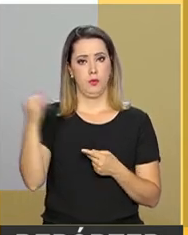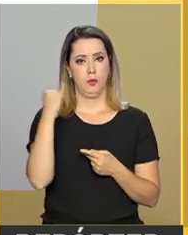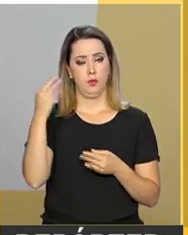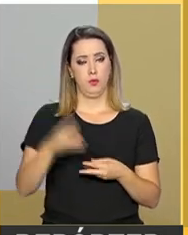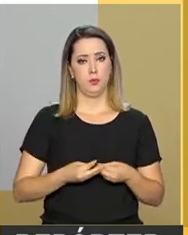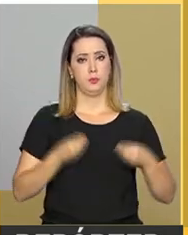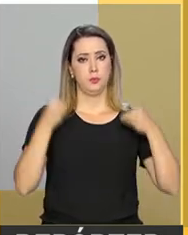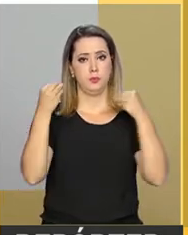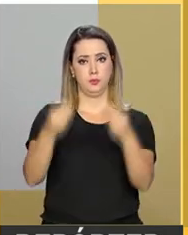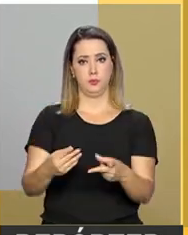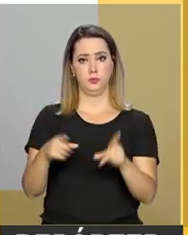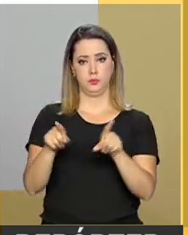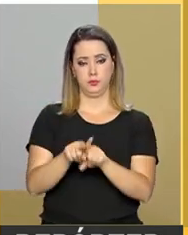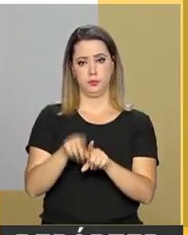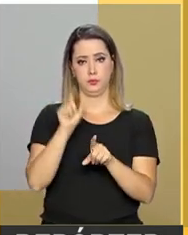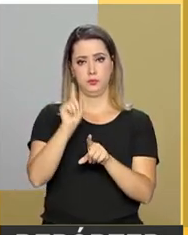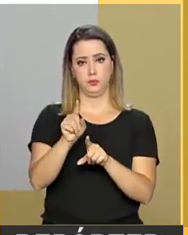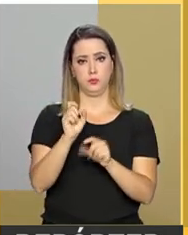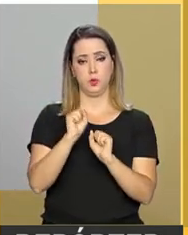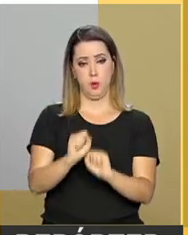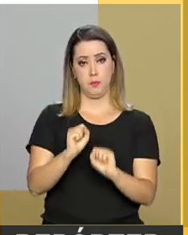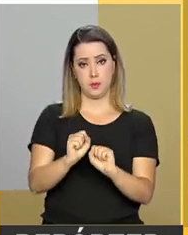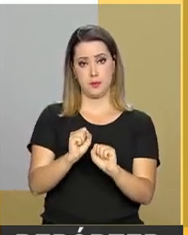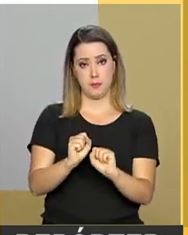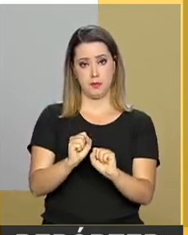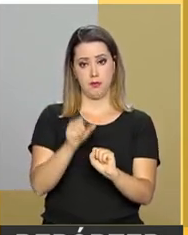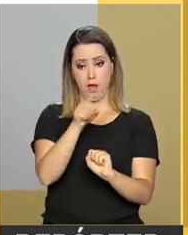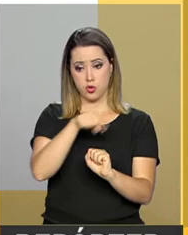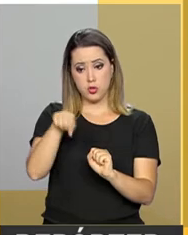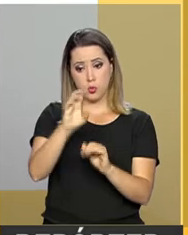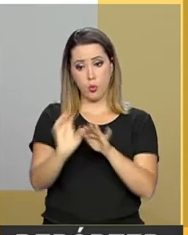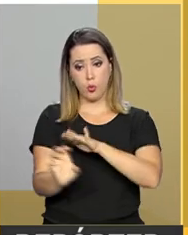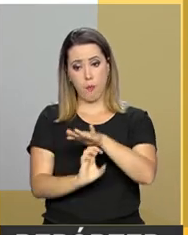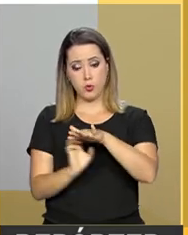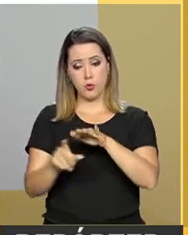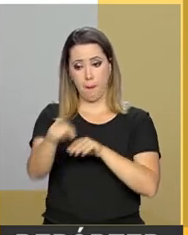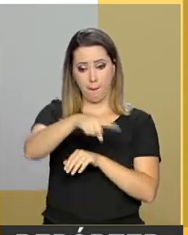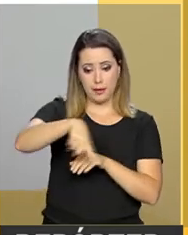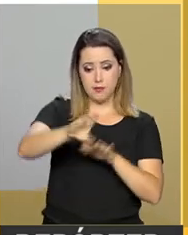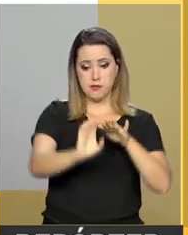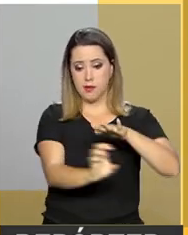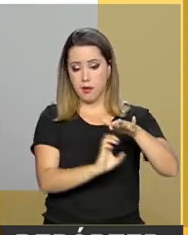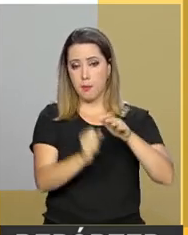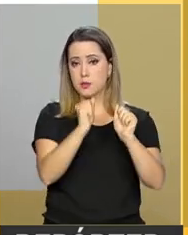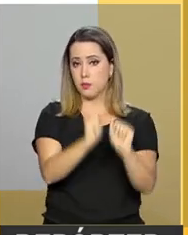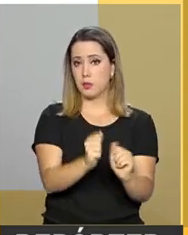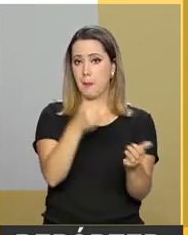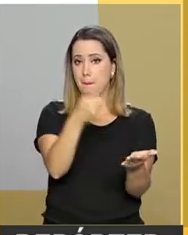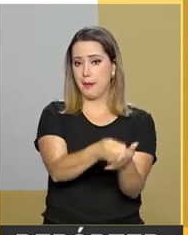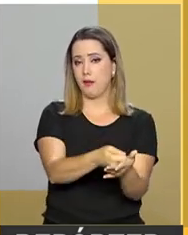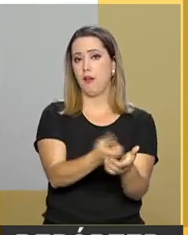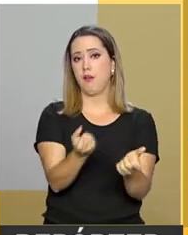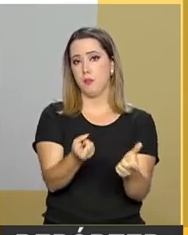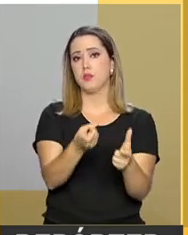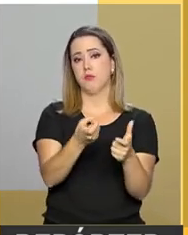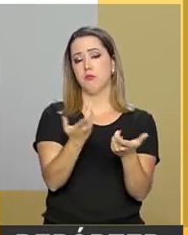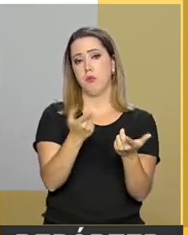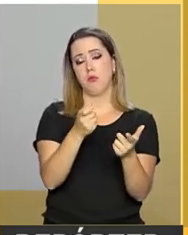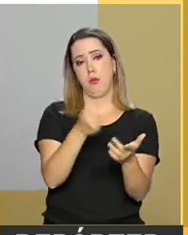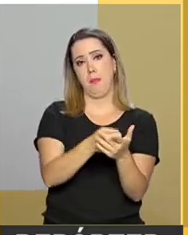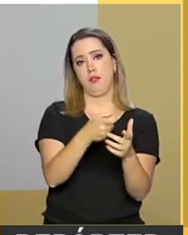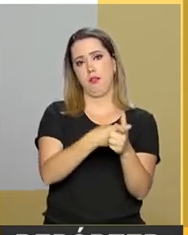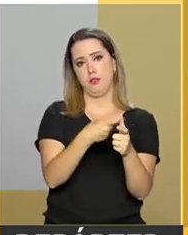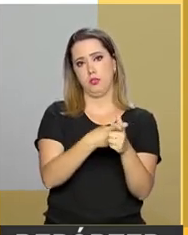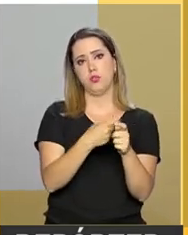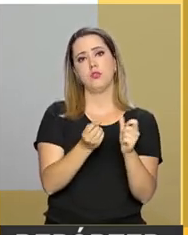dê uma possibilidade a essas companhias de voltarem a regularizar a situação, tomar crédito no mercado e voltar a produzir